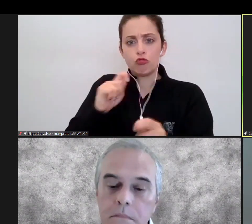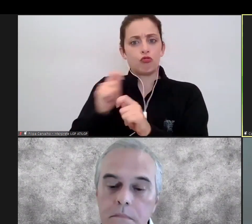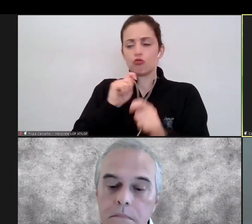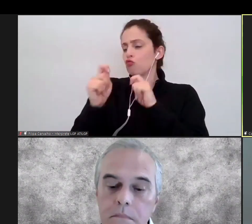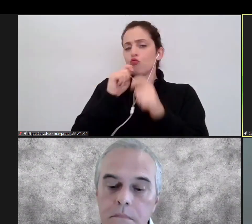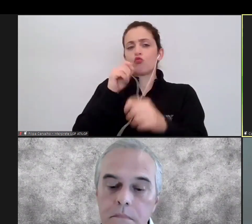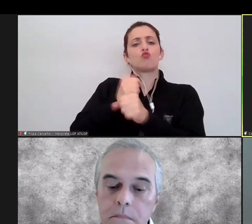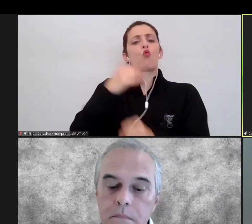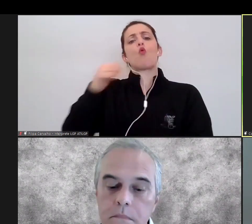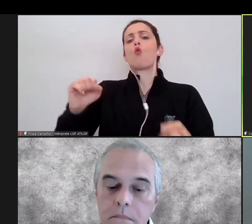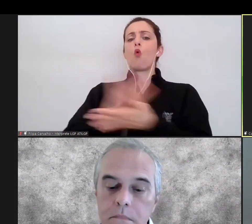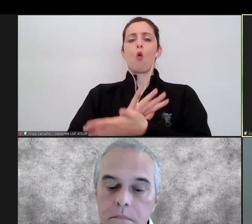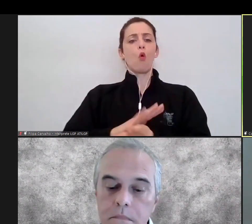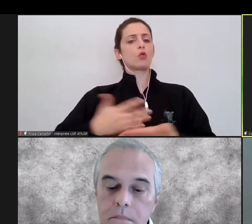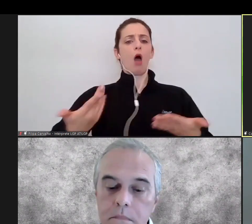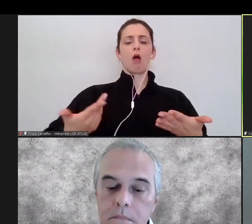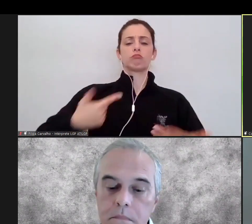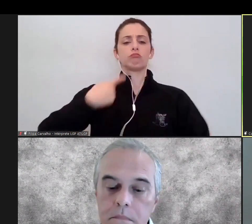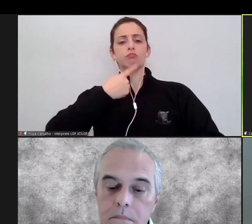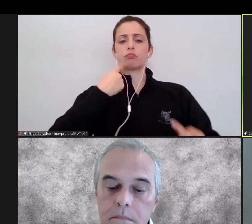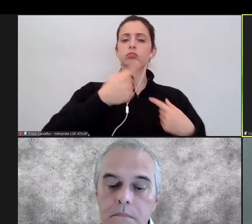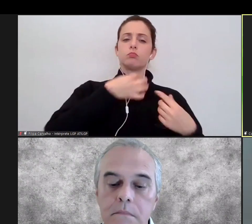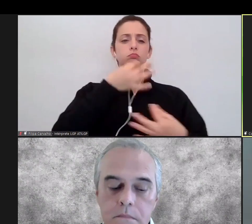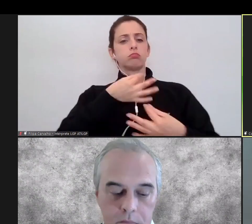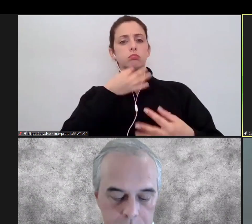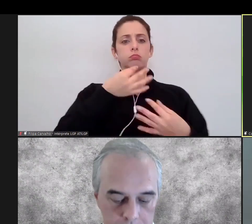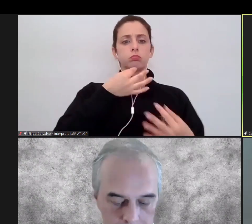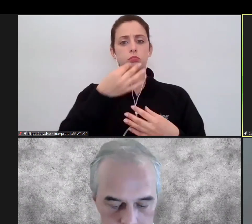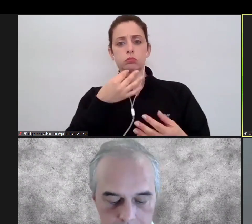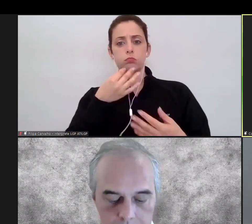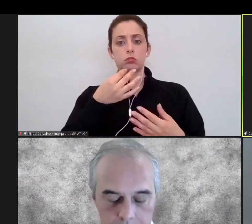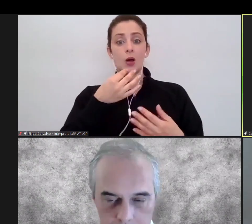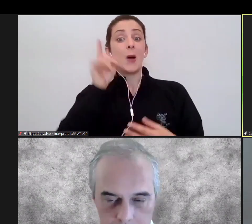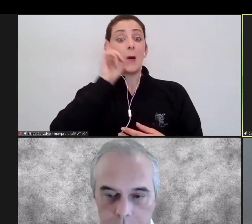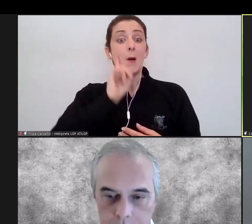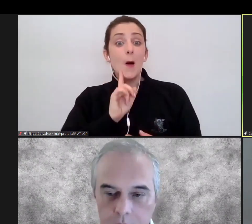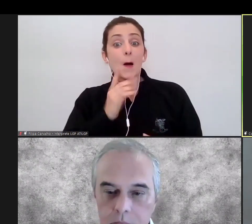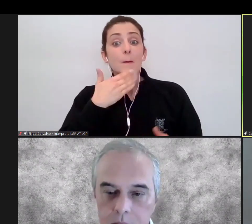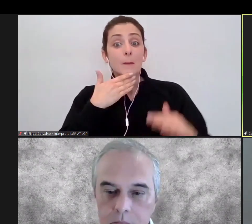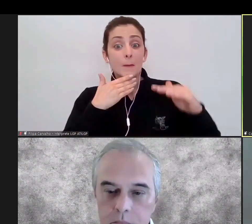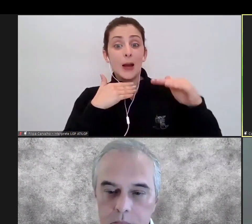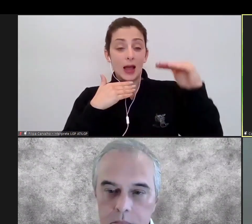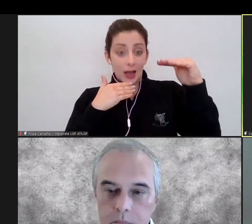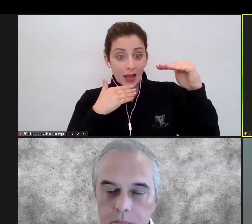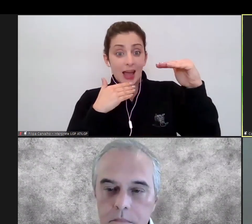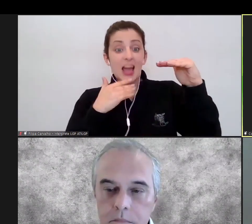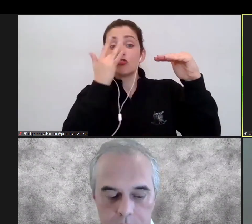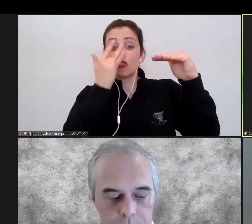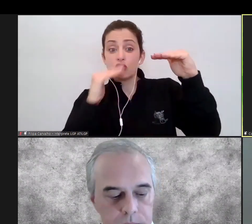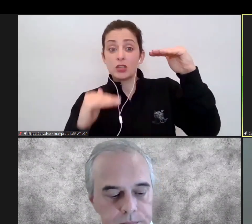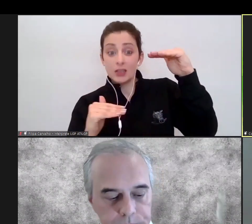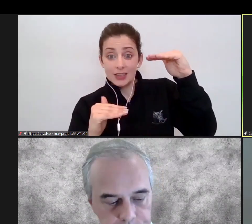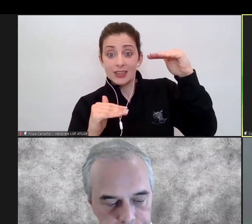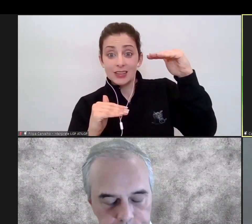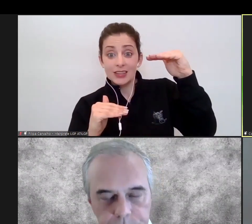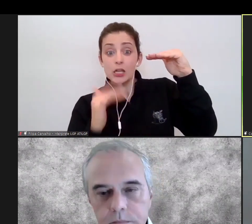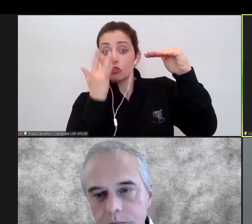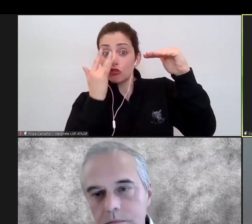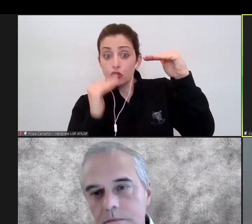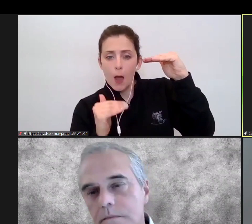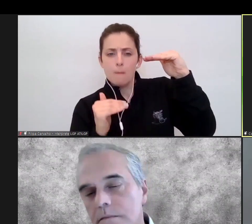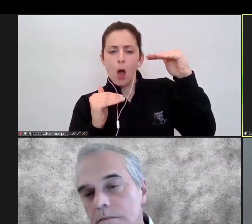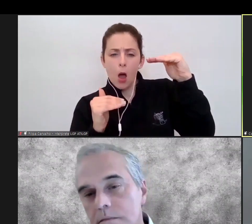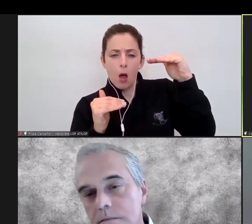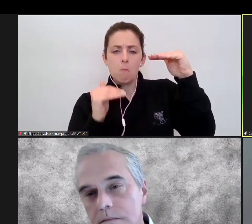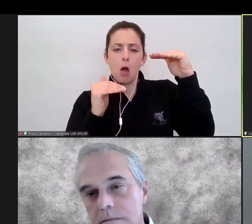hipótese. Ou seja, a mulher branca está aqui e a mulher negra está cá em baixo. Ela vai subindo, vai fazendo o seu percurso, até